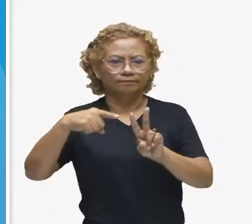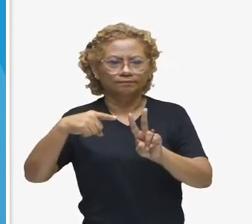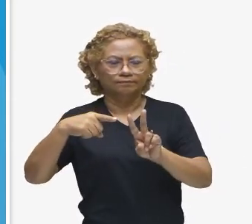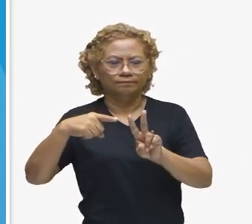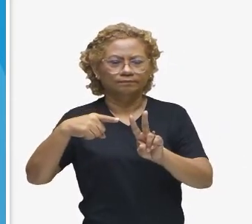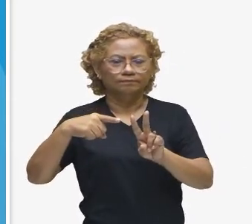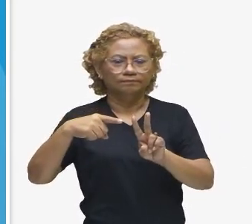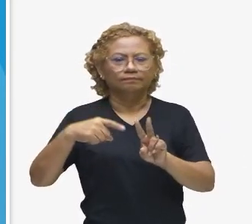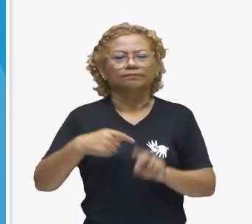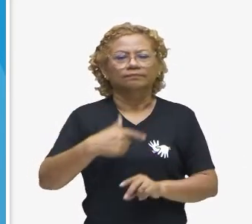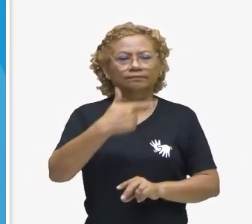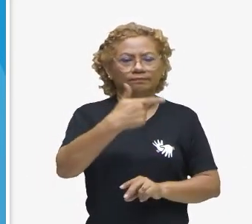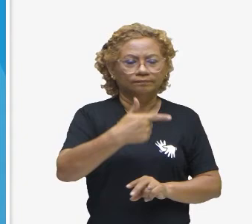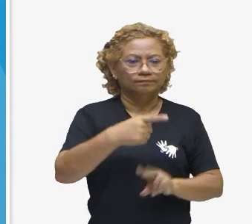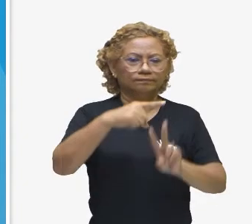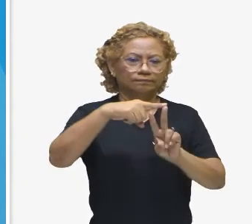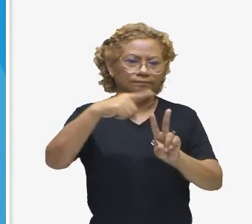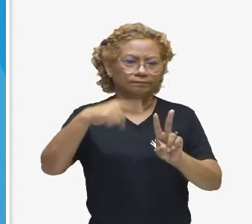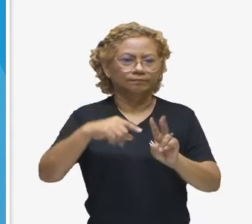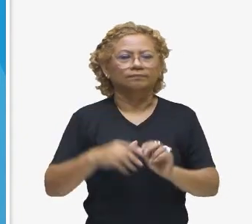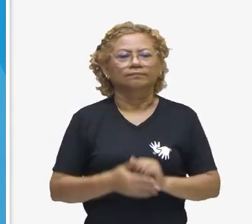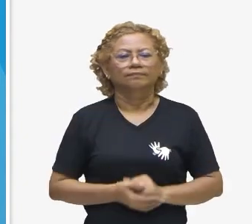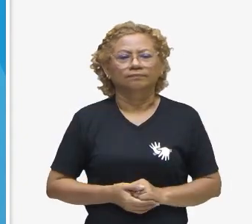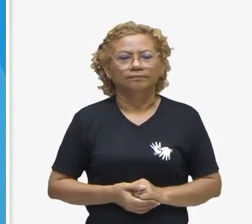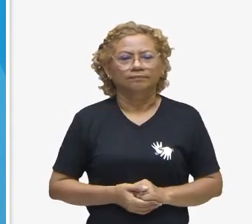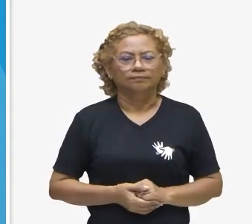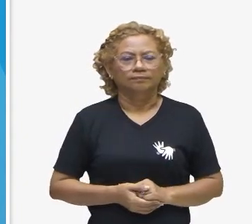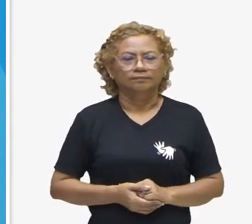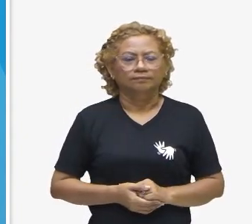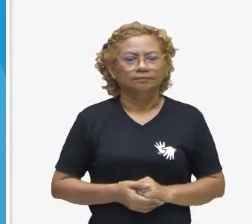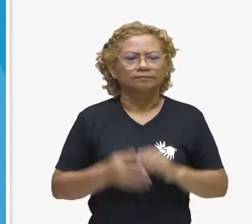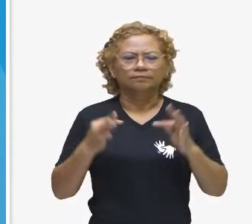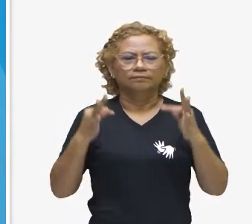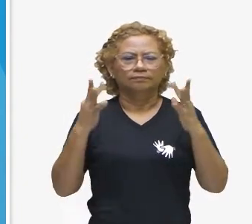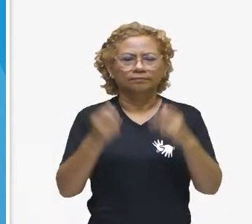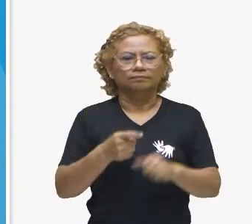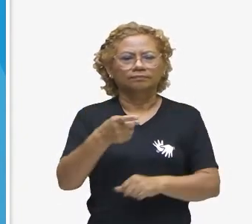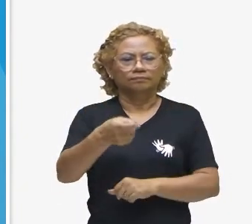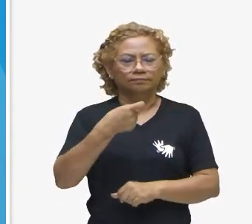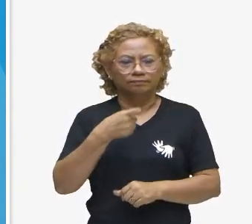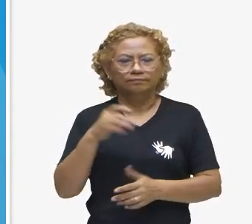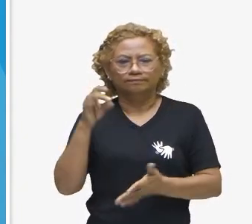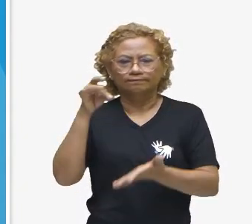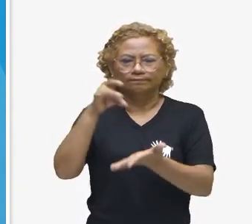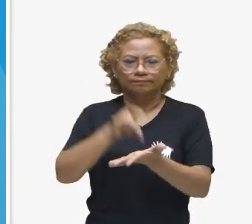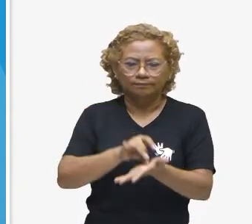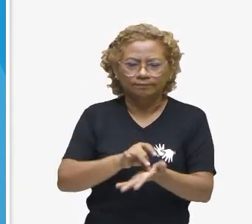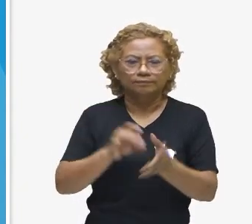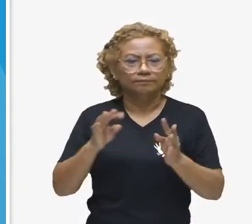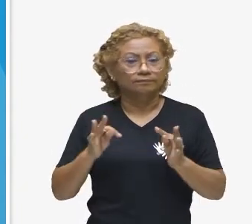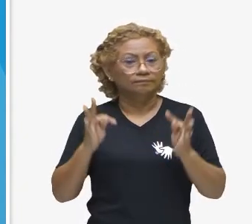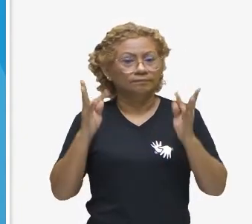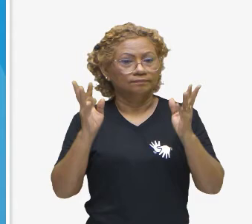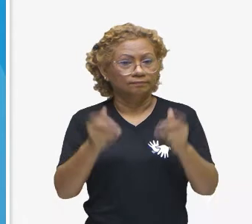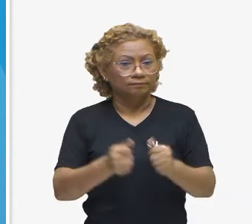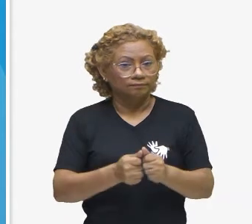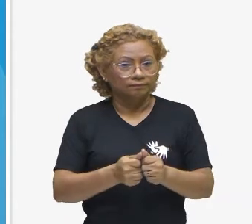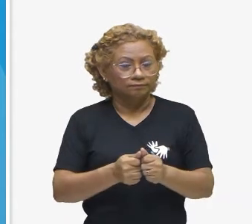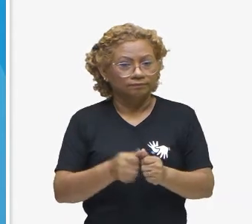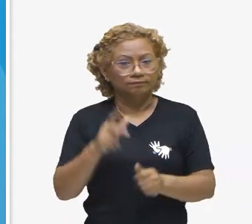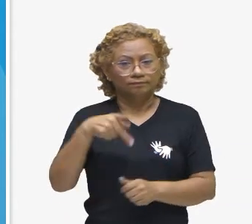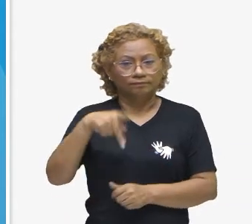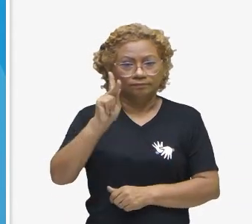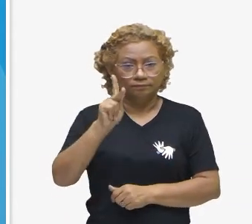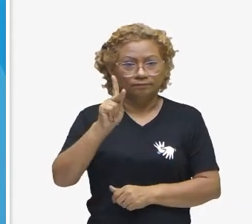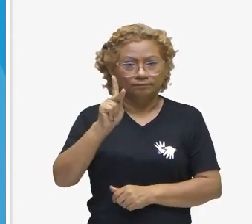e a definição dela é essa: para todo x real e para todo k inteiro, ou seja,